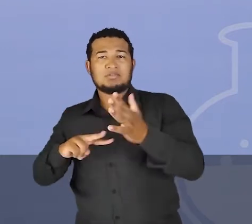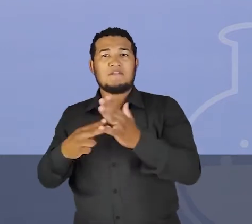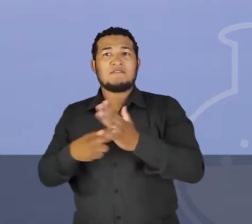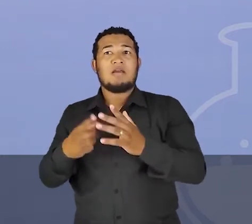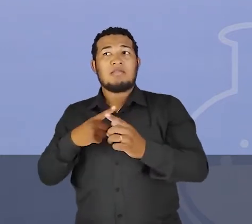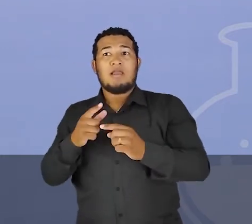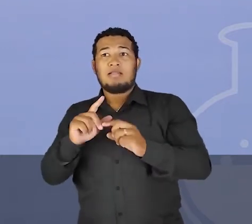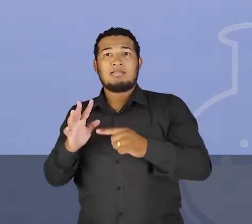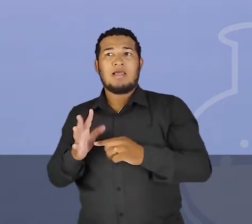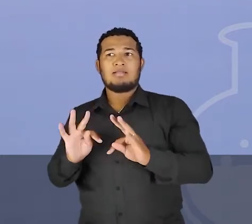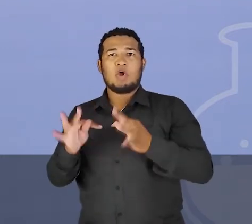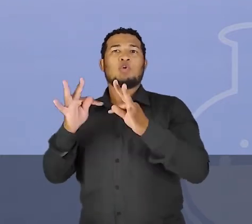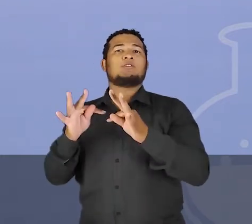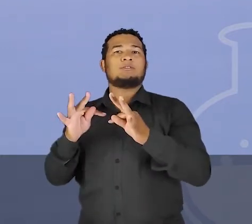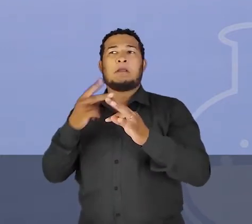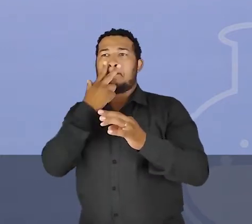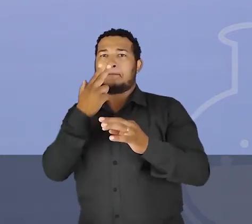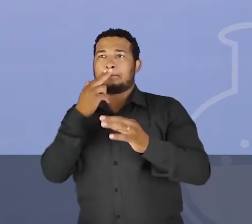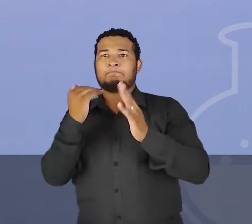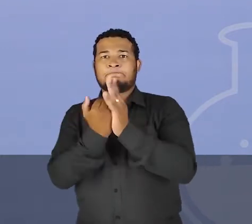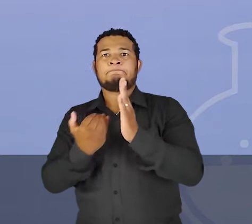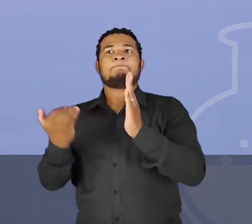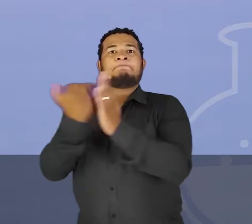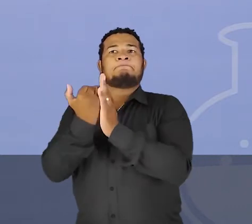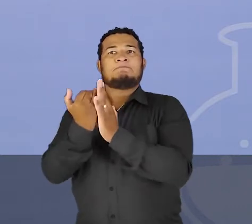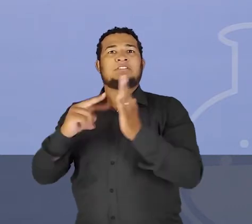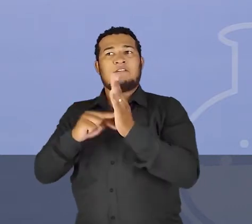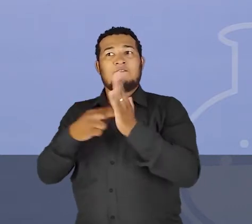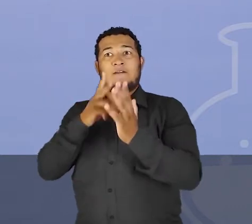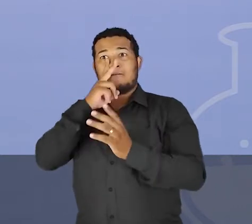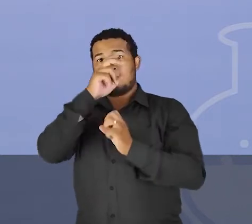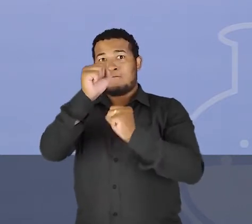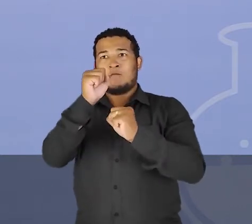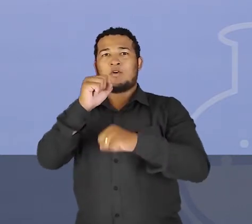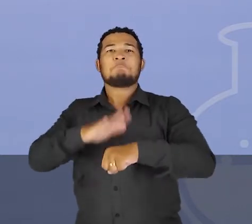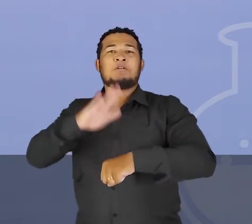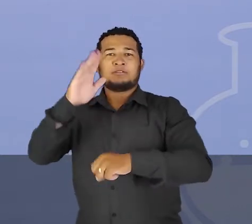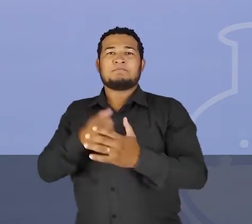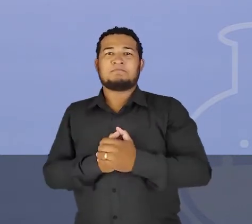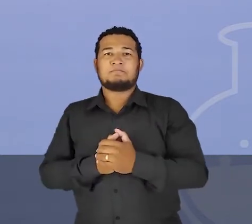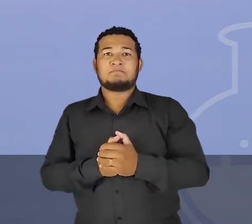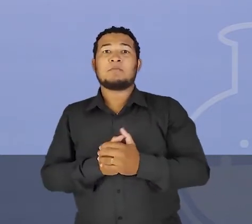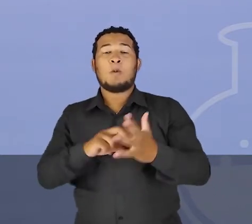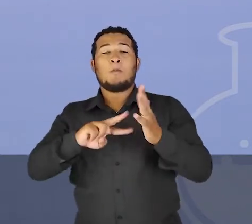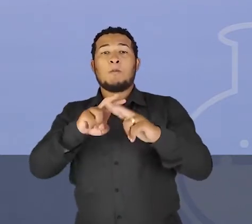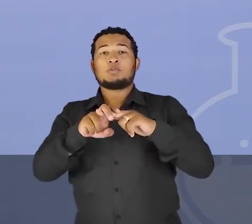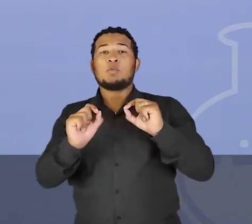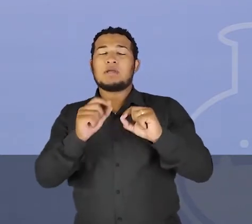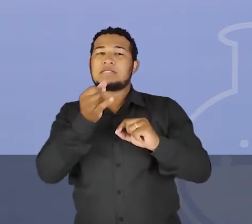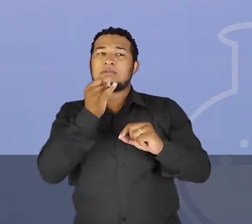de trabalho no campo. Então, a agricultura desses países são mais intensivas. E os países que não têm um